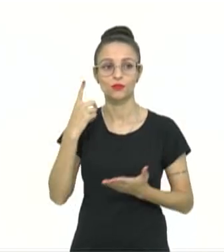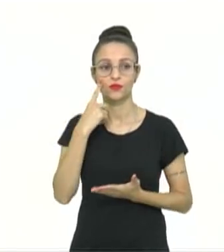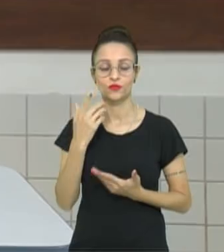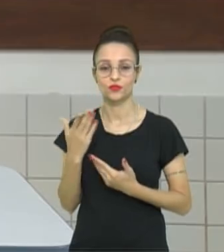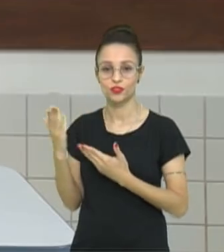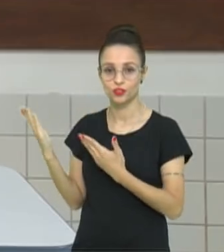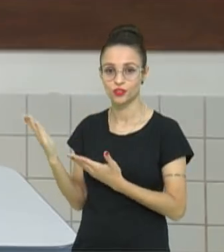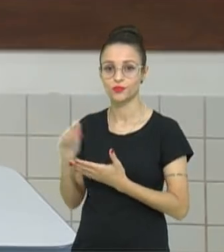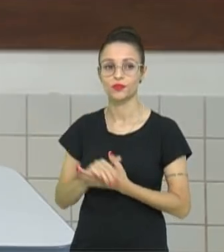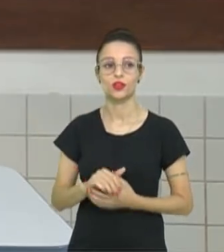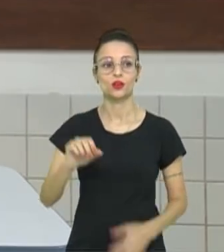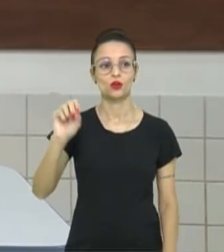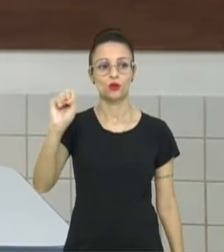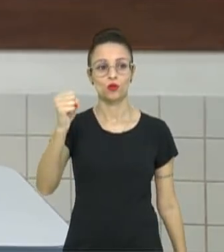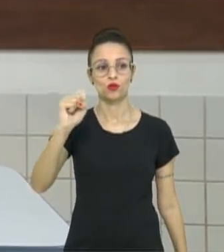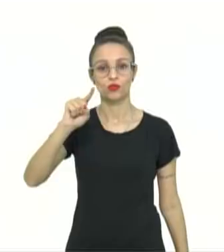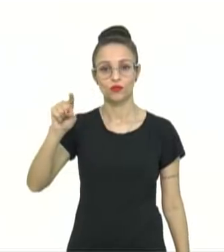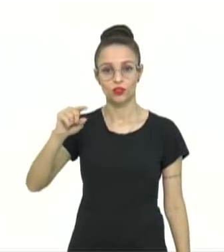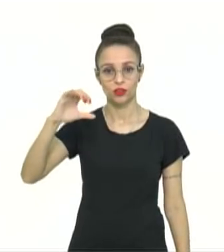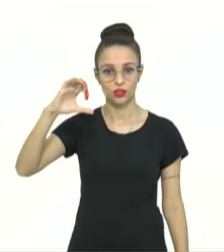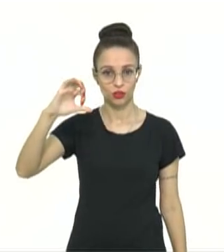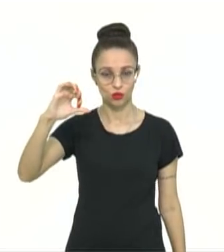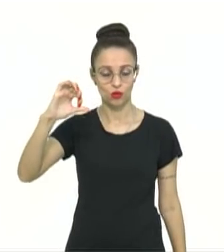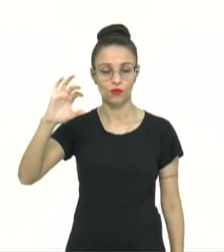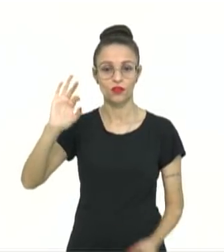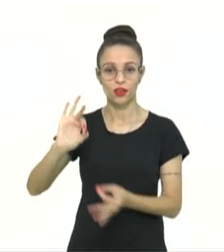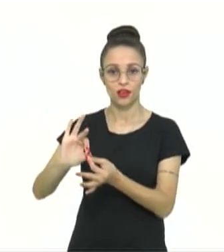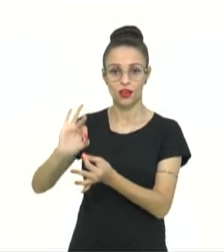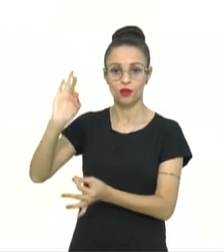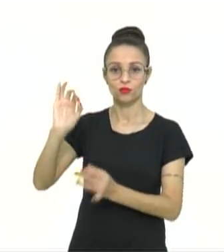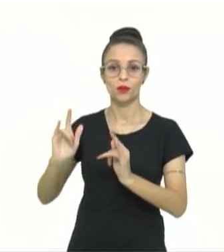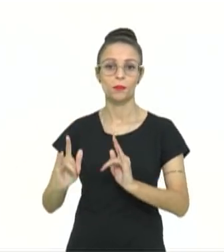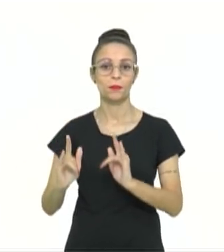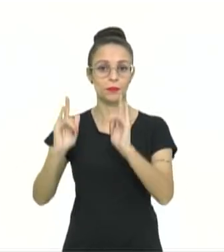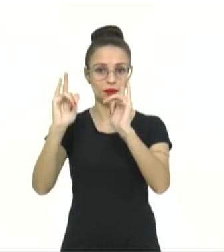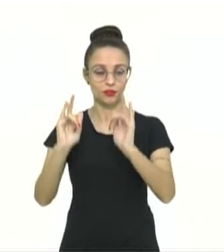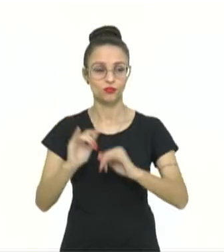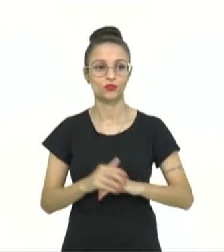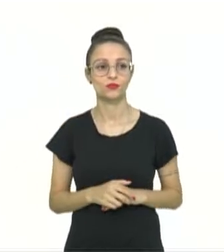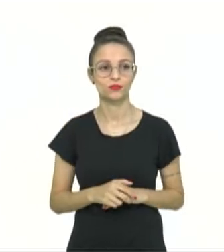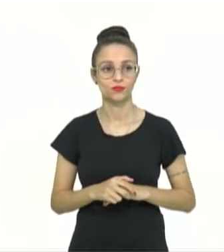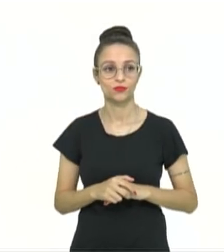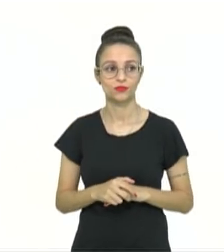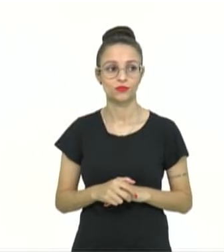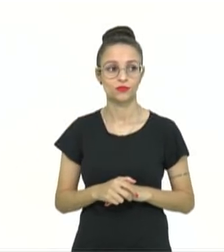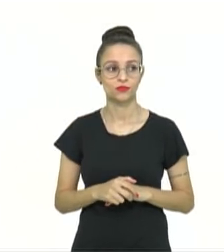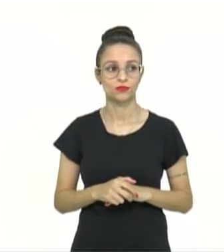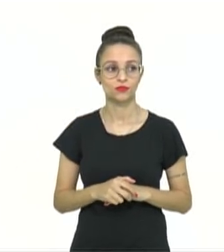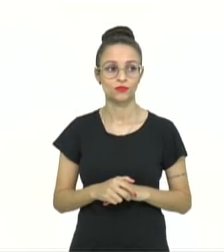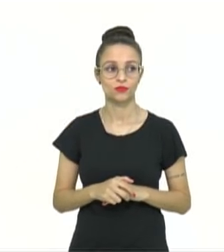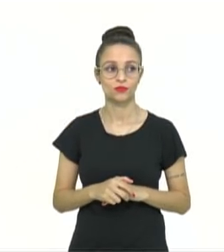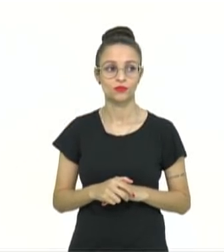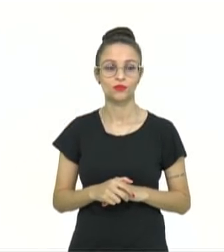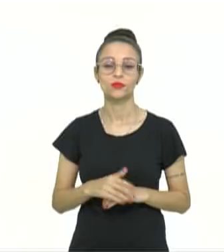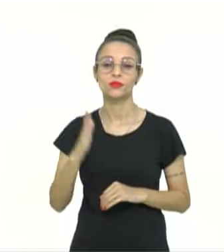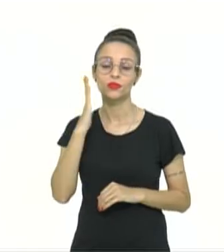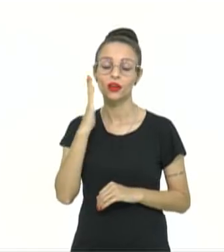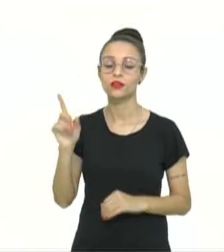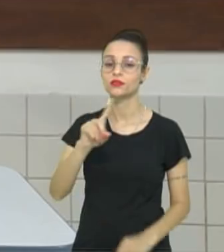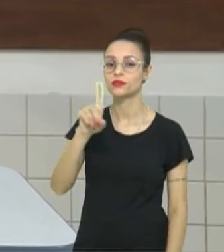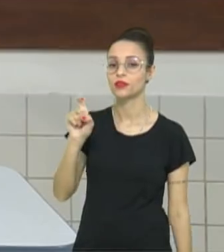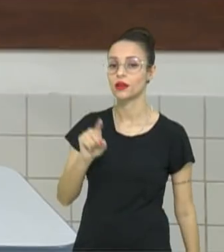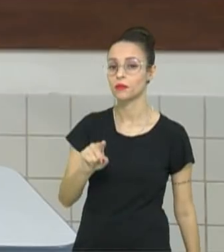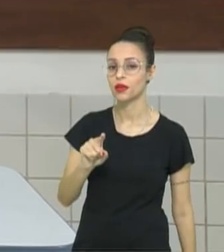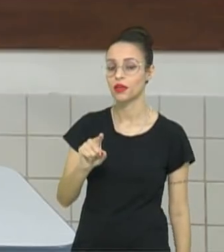eu tenho 8,9, que é a altura do prédio, e eu quero saber, né, qual